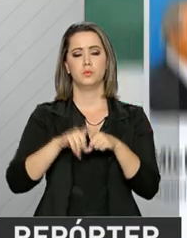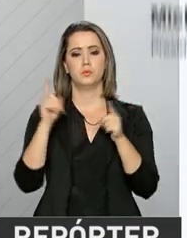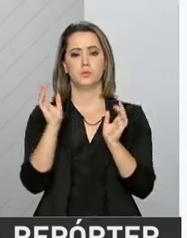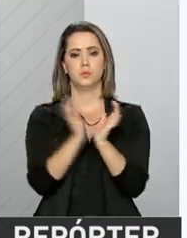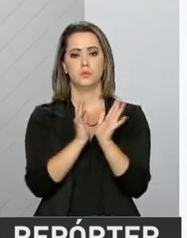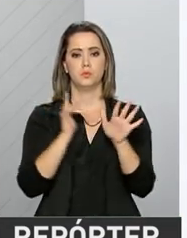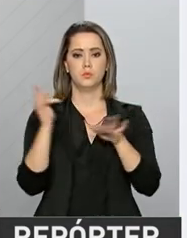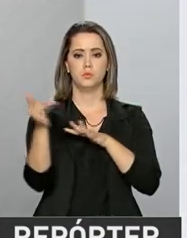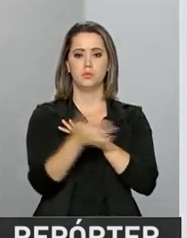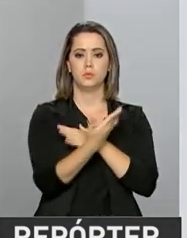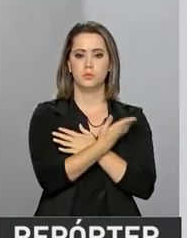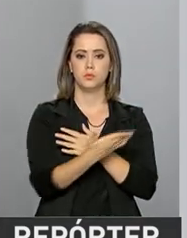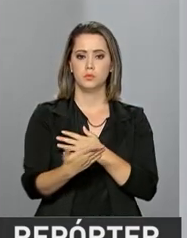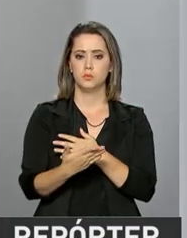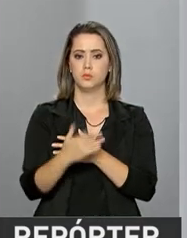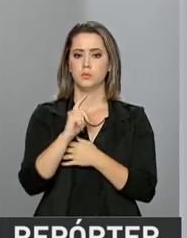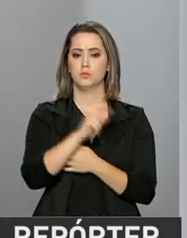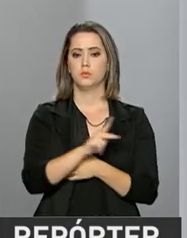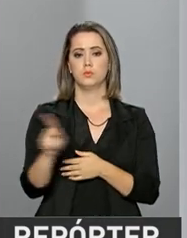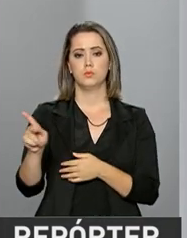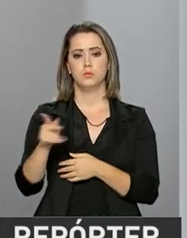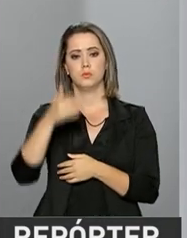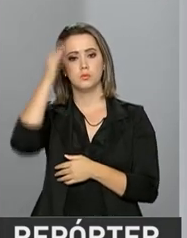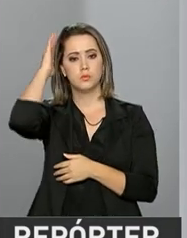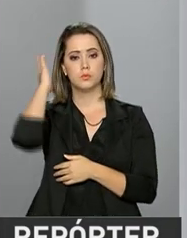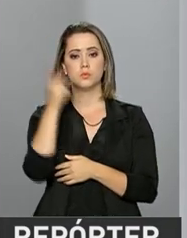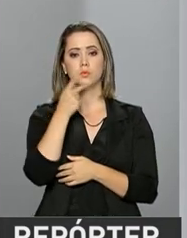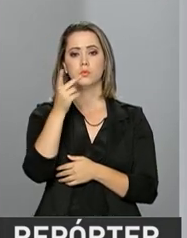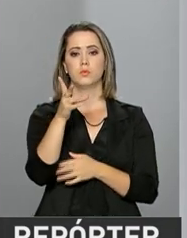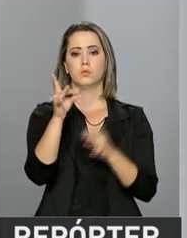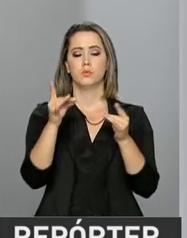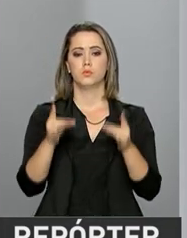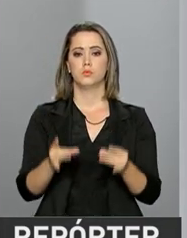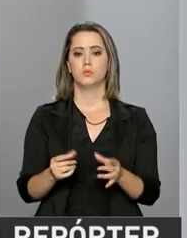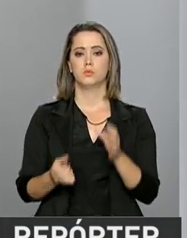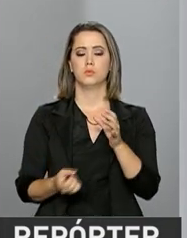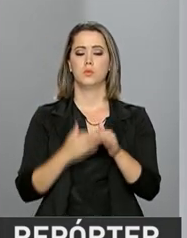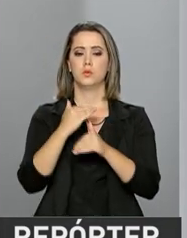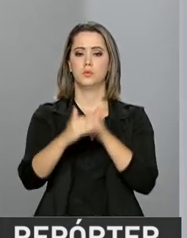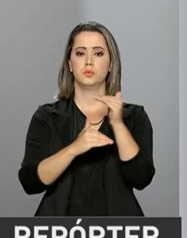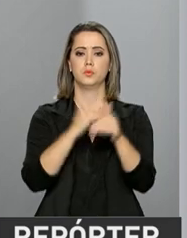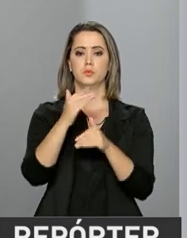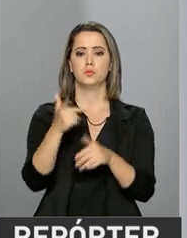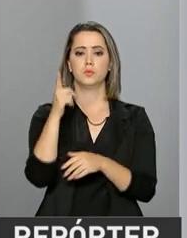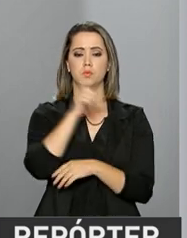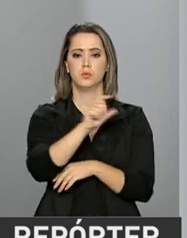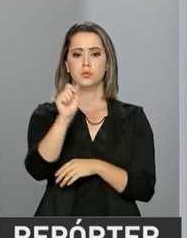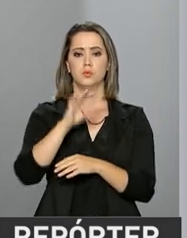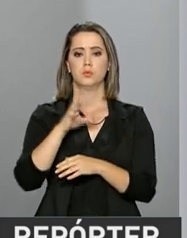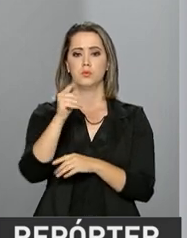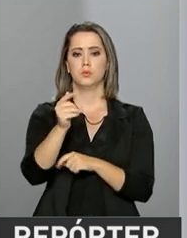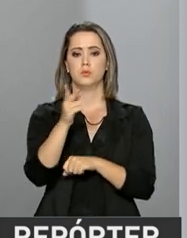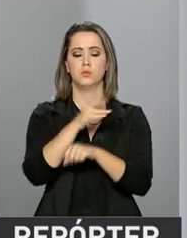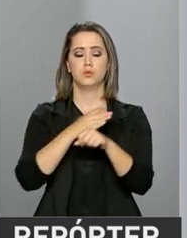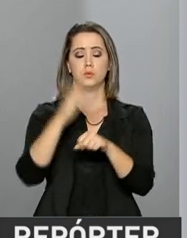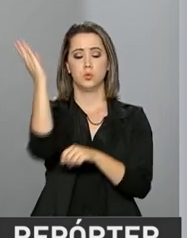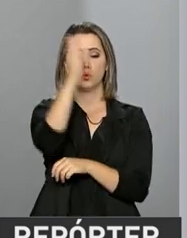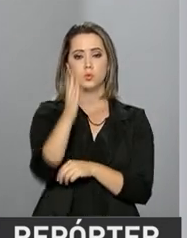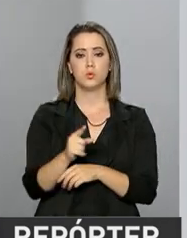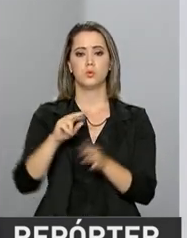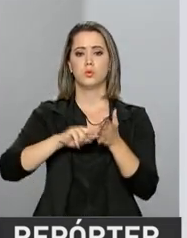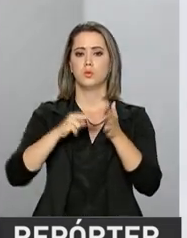redes sociais o presidente Michel Temer destacou que o crescimento é uma conquista de todos os brasileiros e